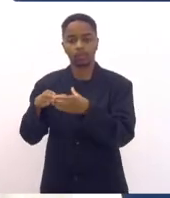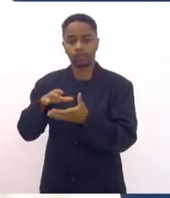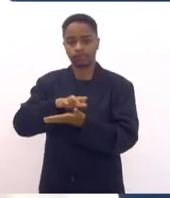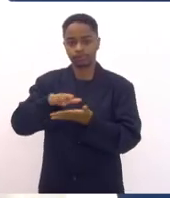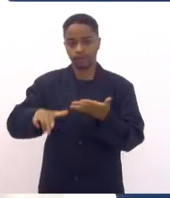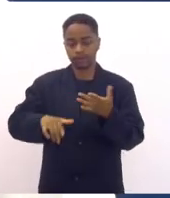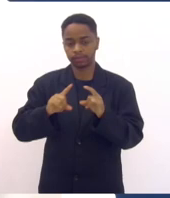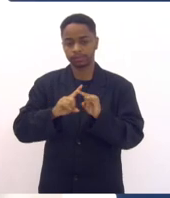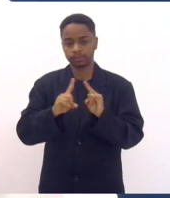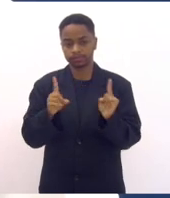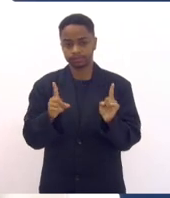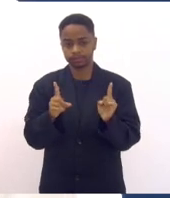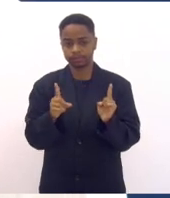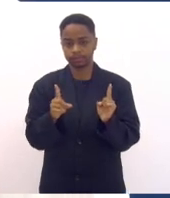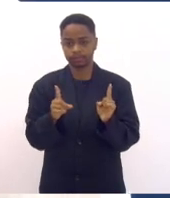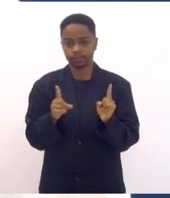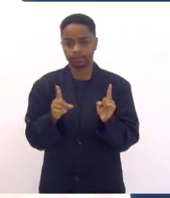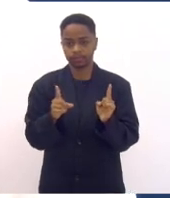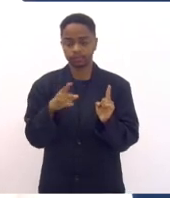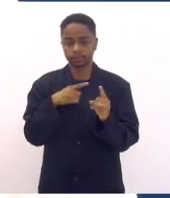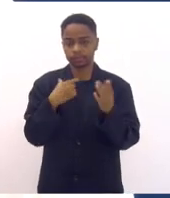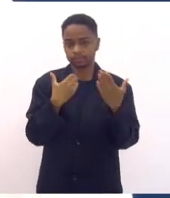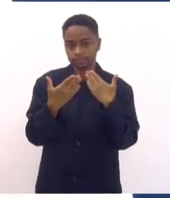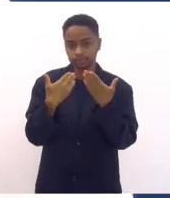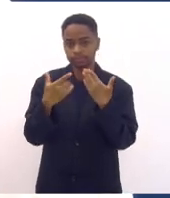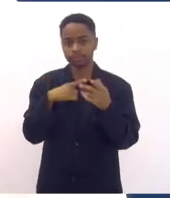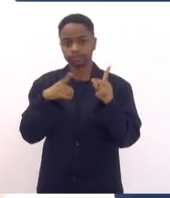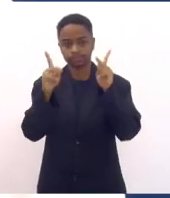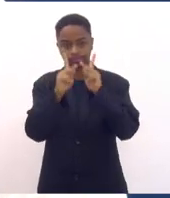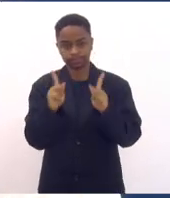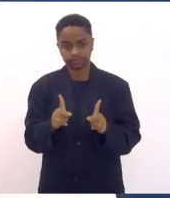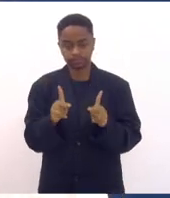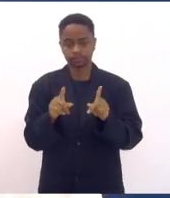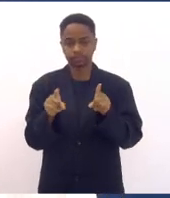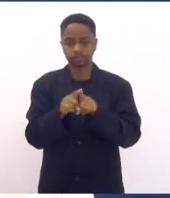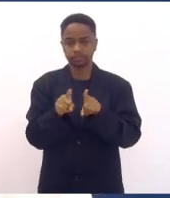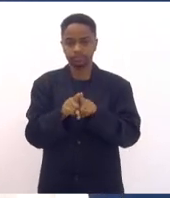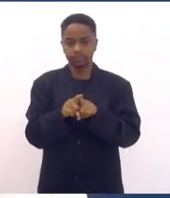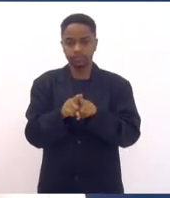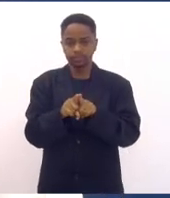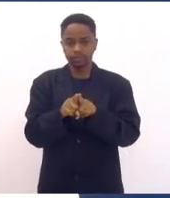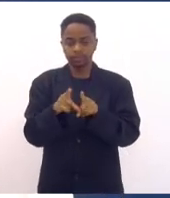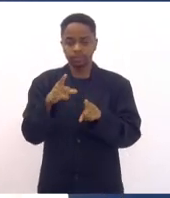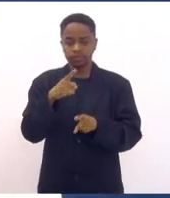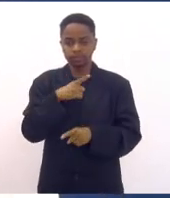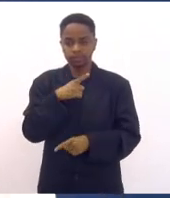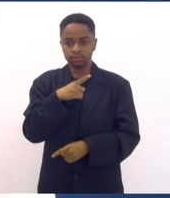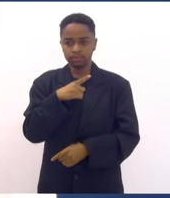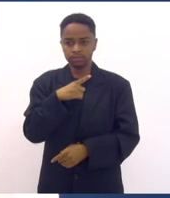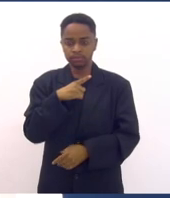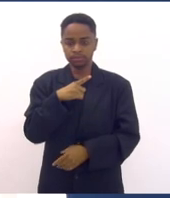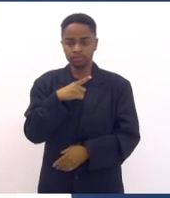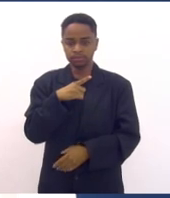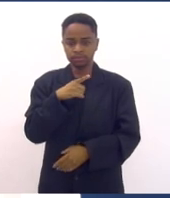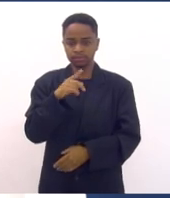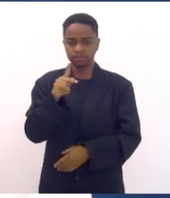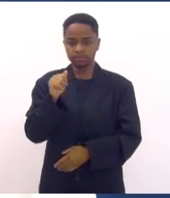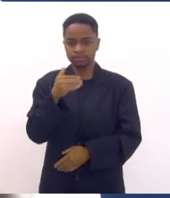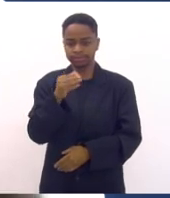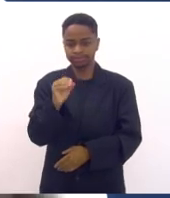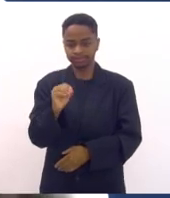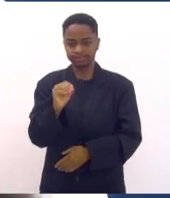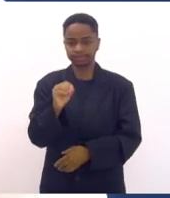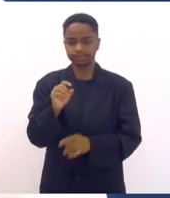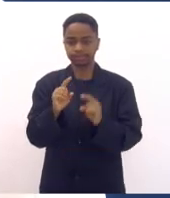mas ah tem ali um diálogo tem a paz tem obviamente o pão da cunt mas ah